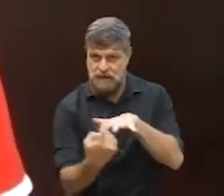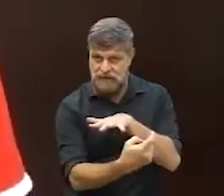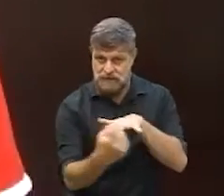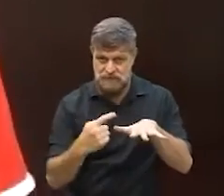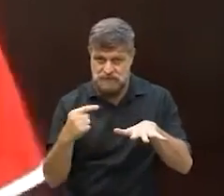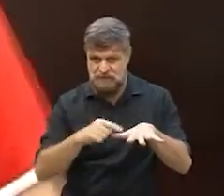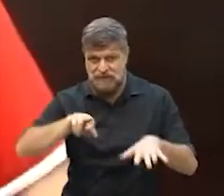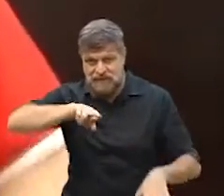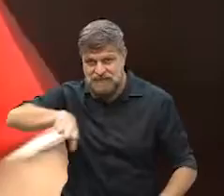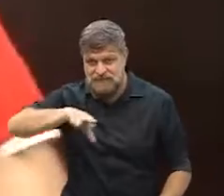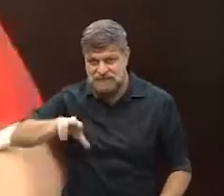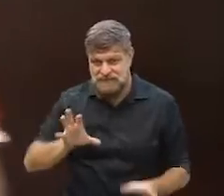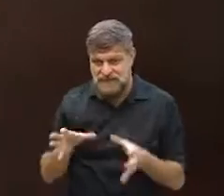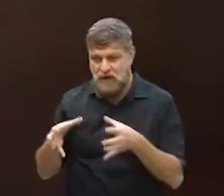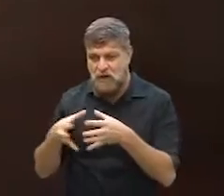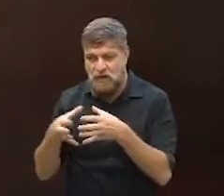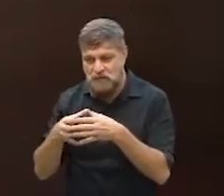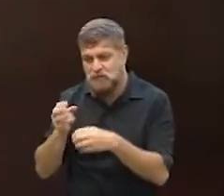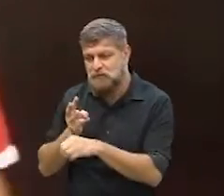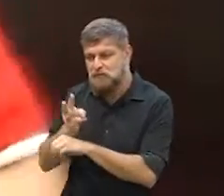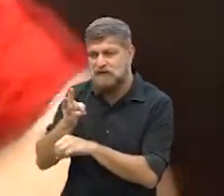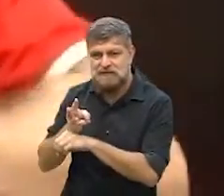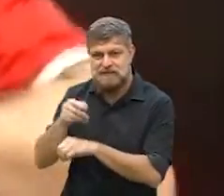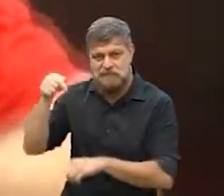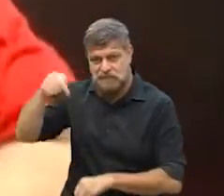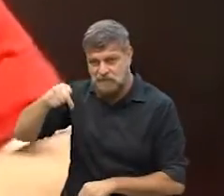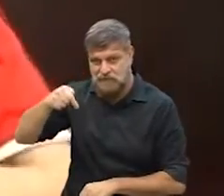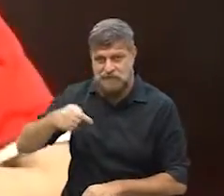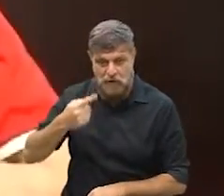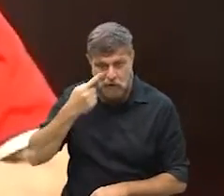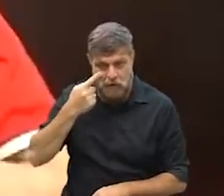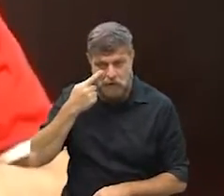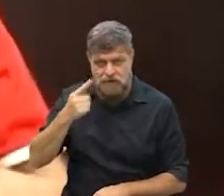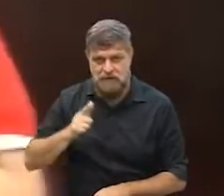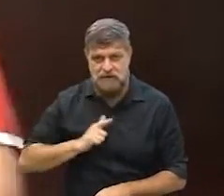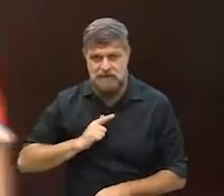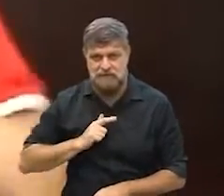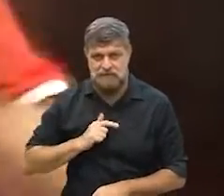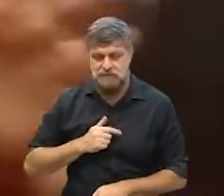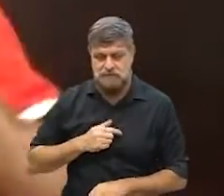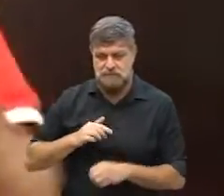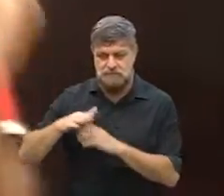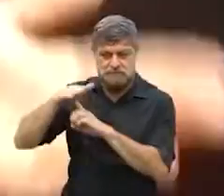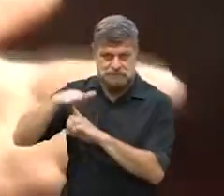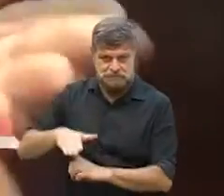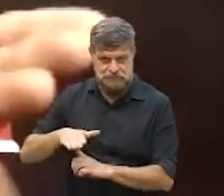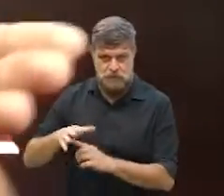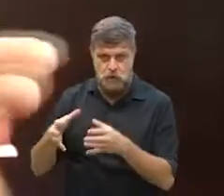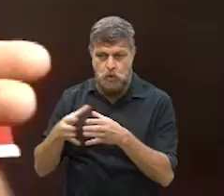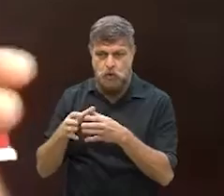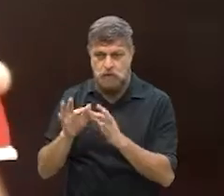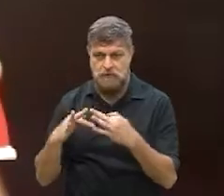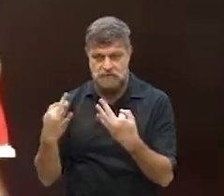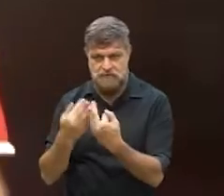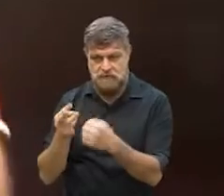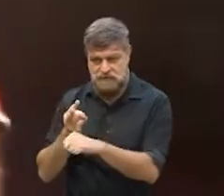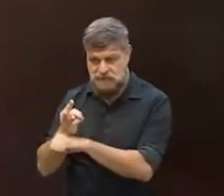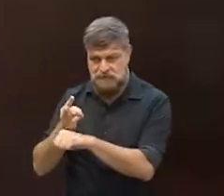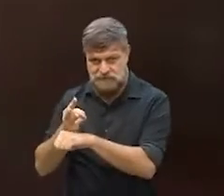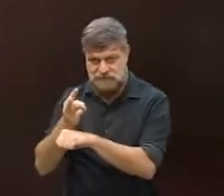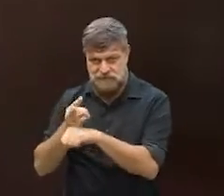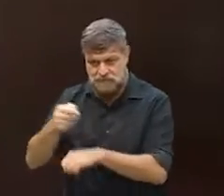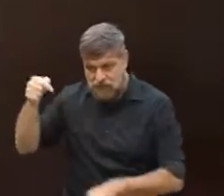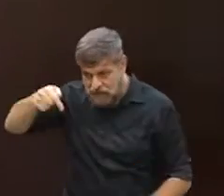social. É diferente do grupo da família do WhatsApp, né? E olha só, eu não estou nem querendo menosprezar o grupo da família do